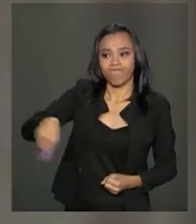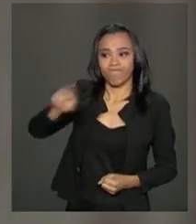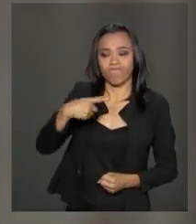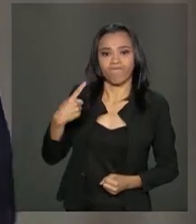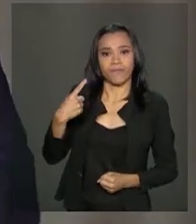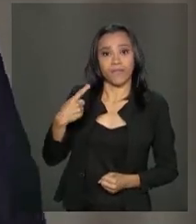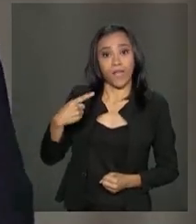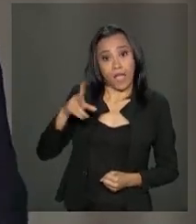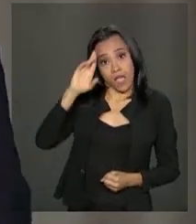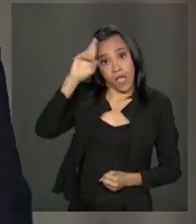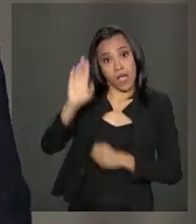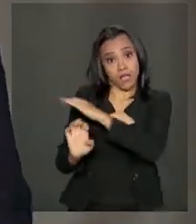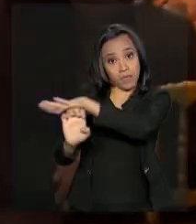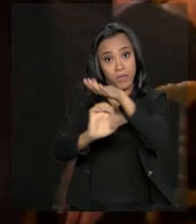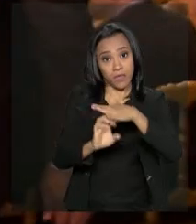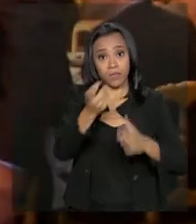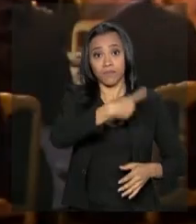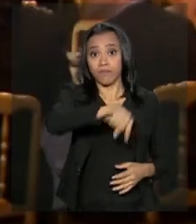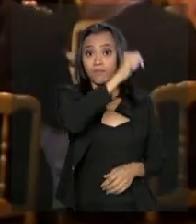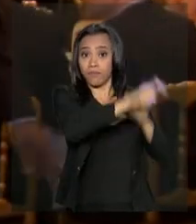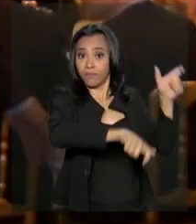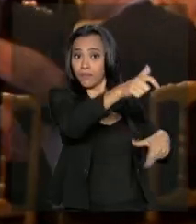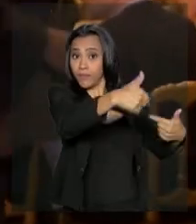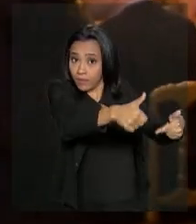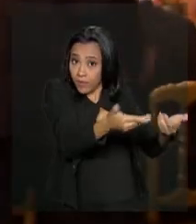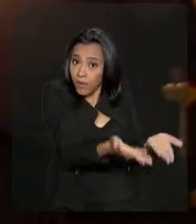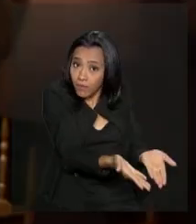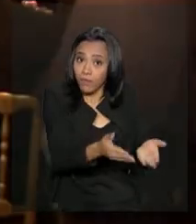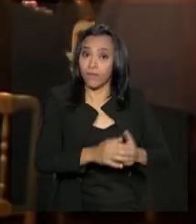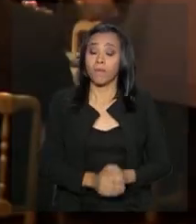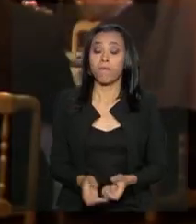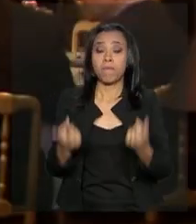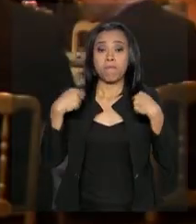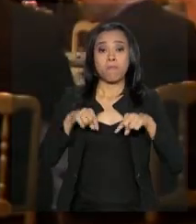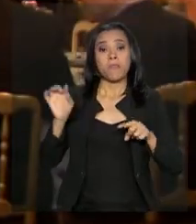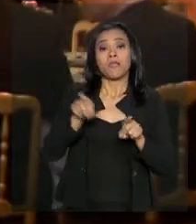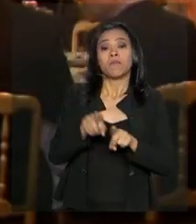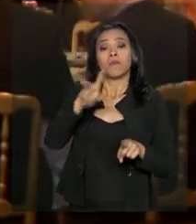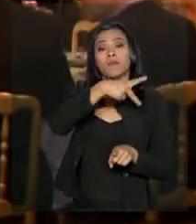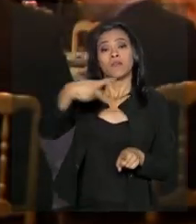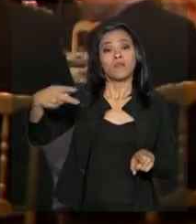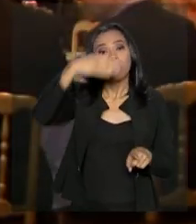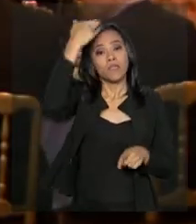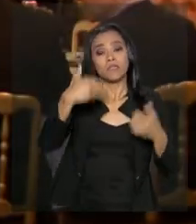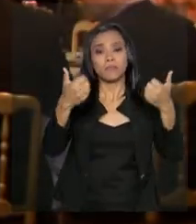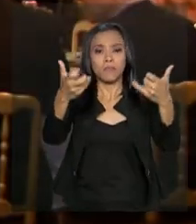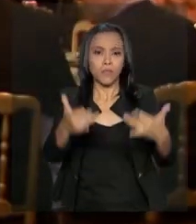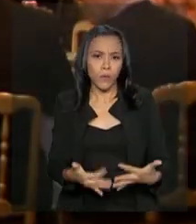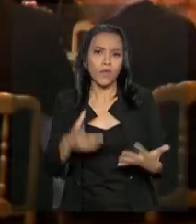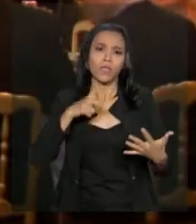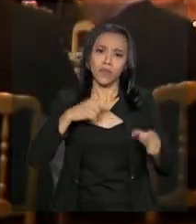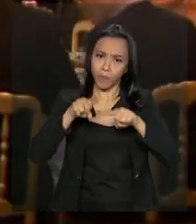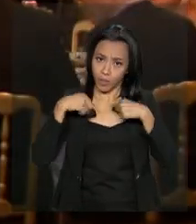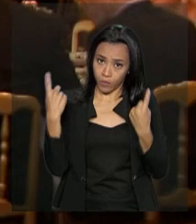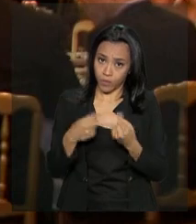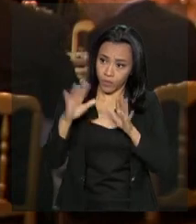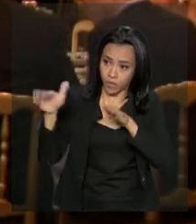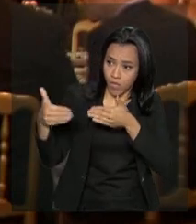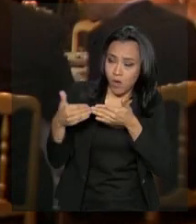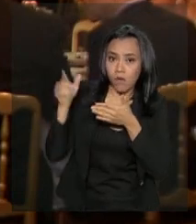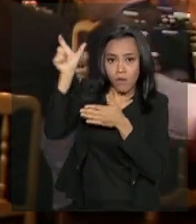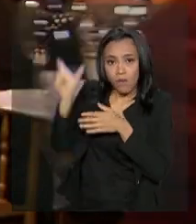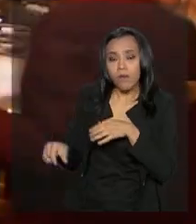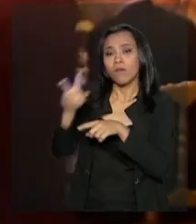trabalhadores de outro lado o presidente michel temer também relatou que esteve reunido com o presidente eleito já emocionaram e que